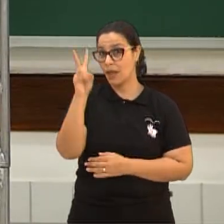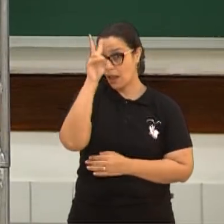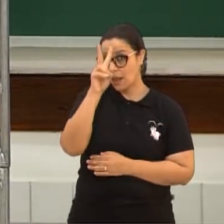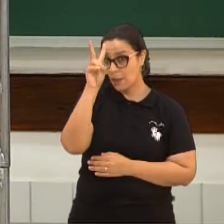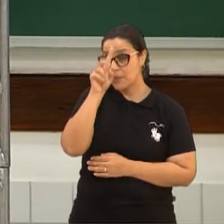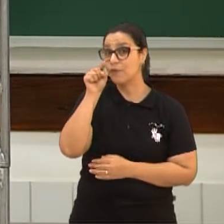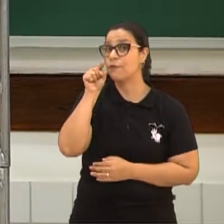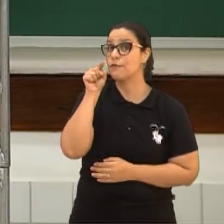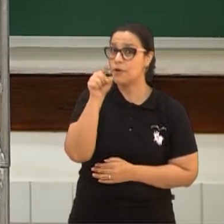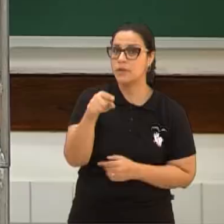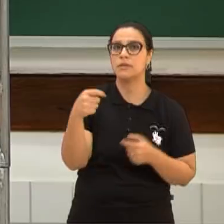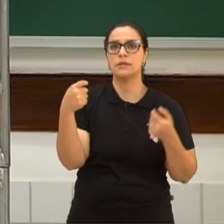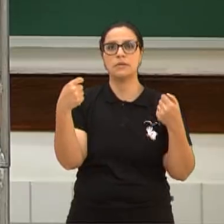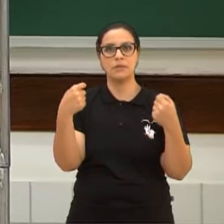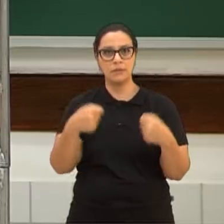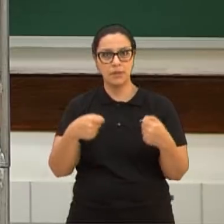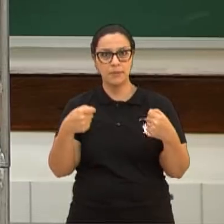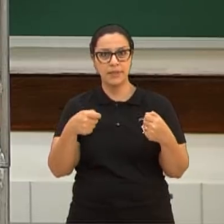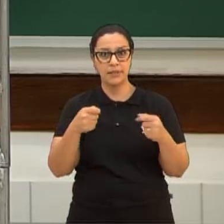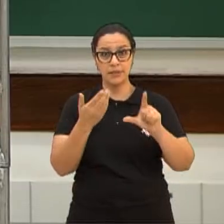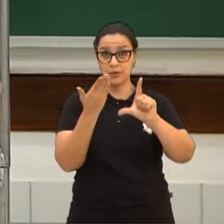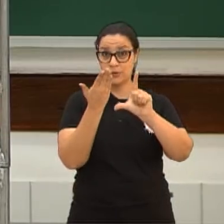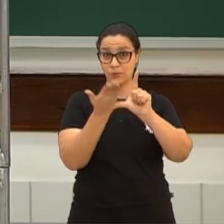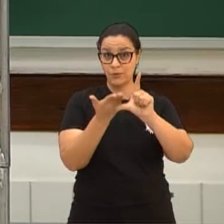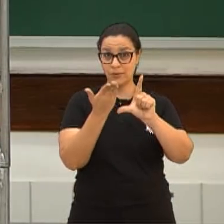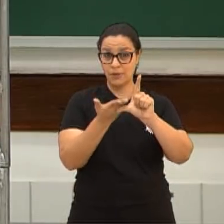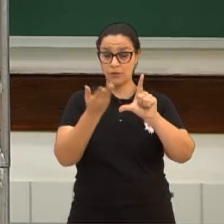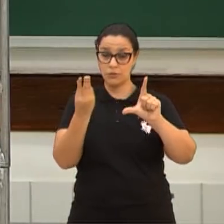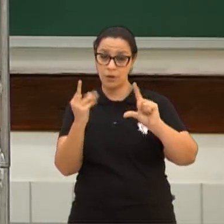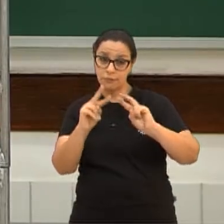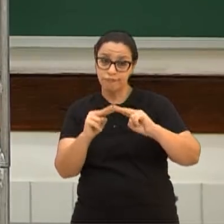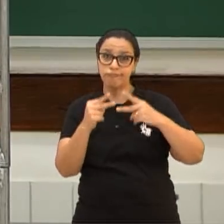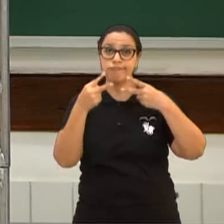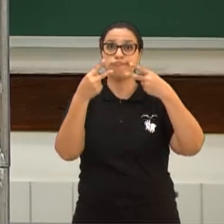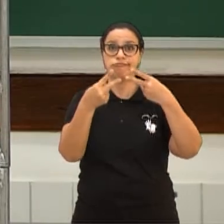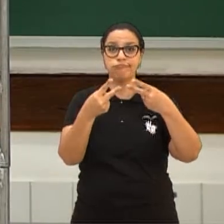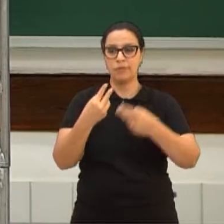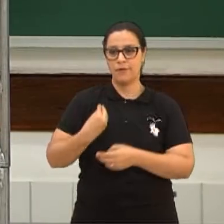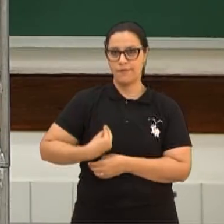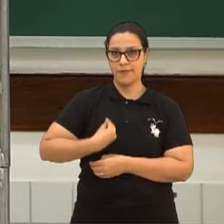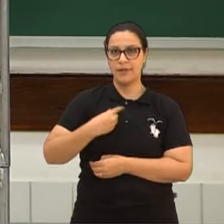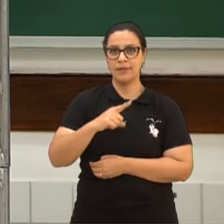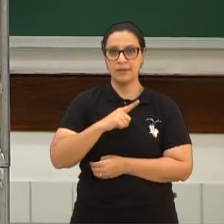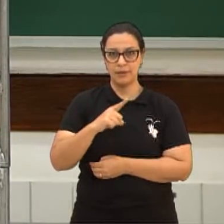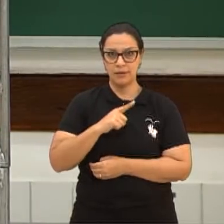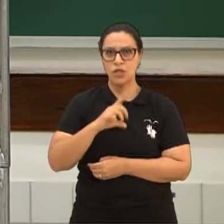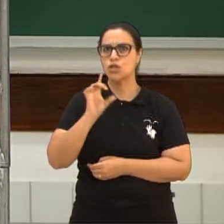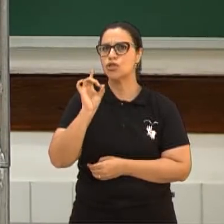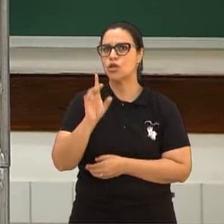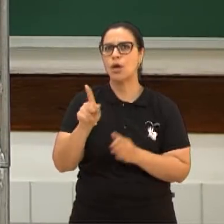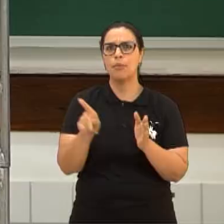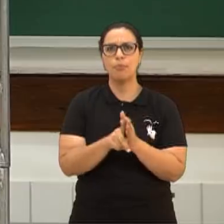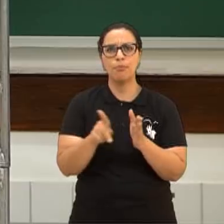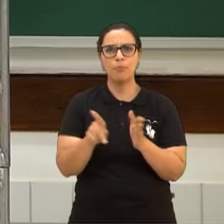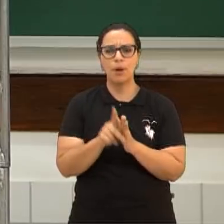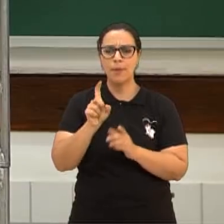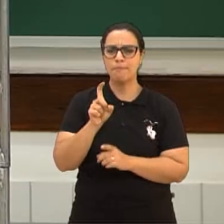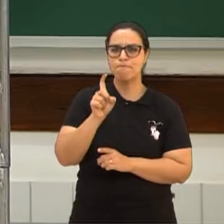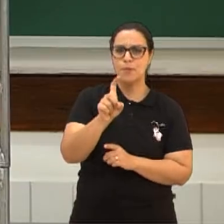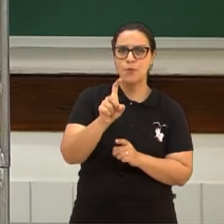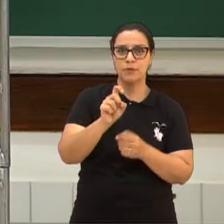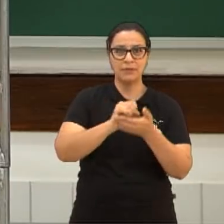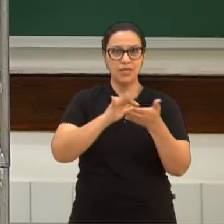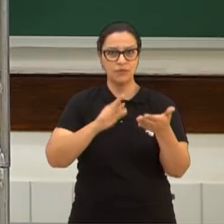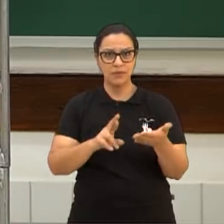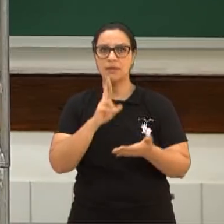Lembra? Você precisa ir lá registrar a sua presença no Aula Paraná. É só dar aquele